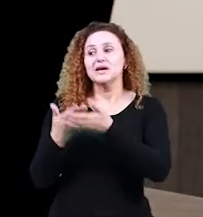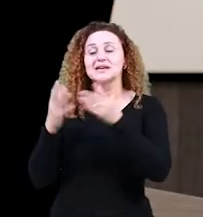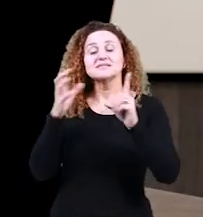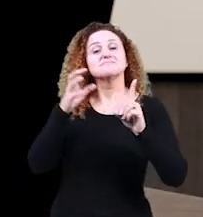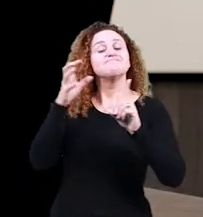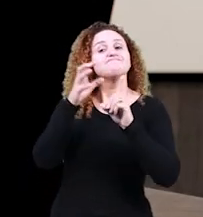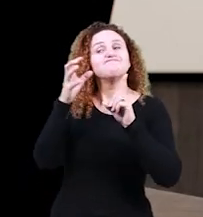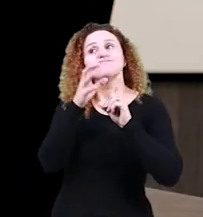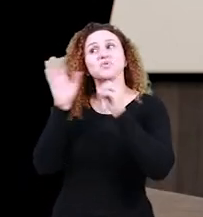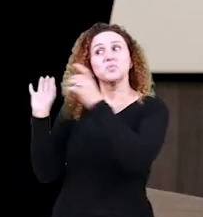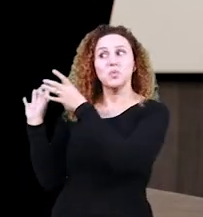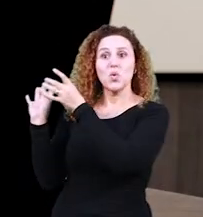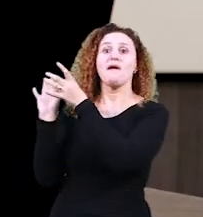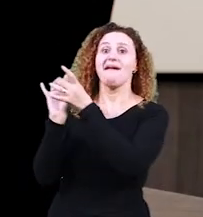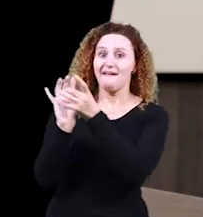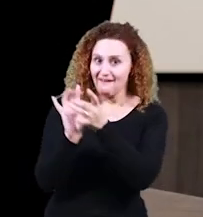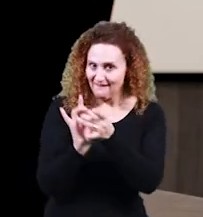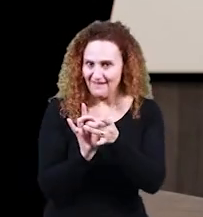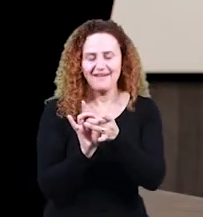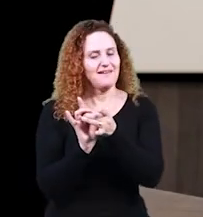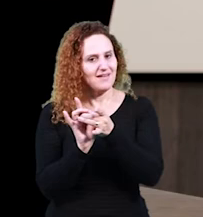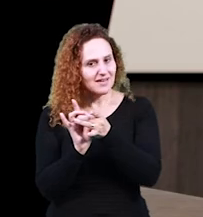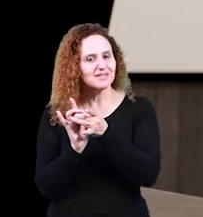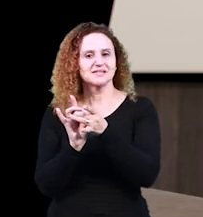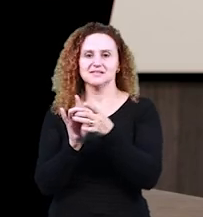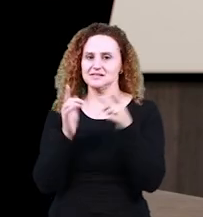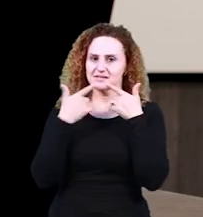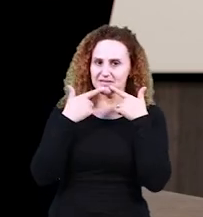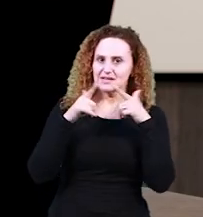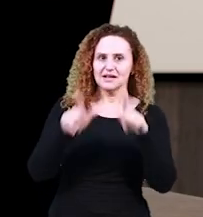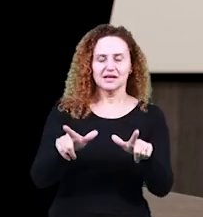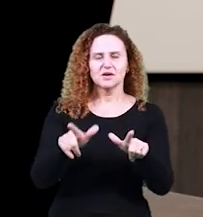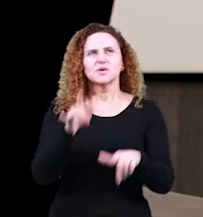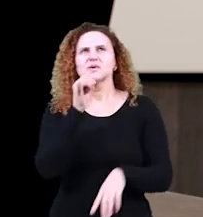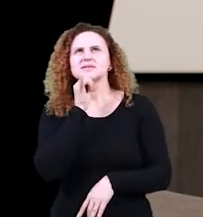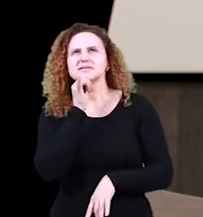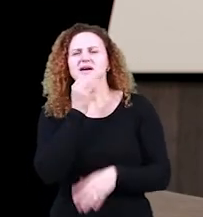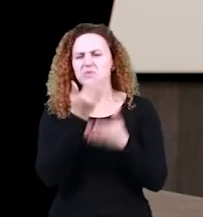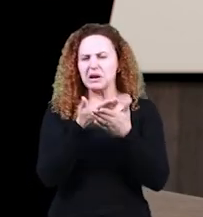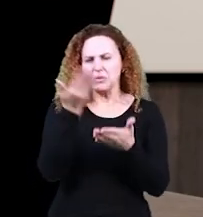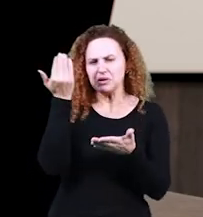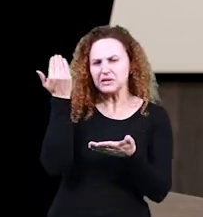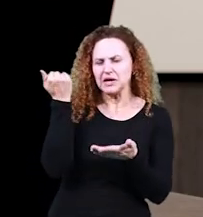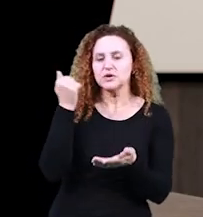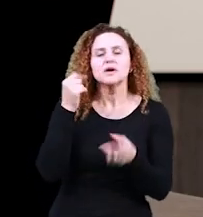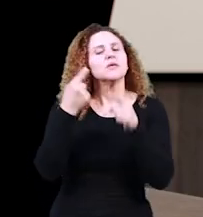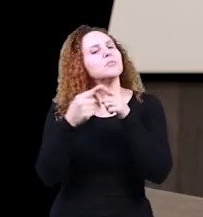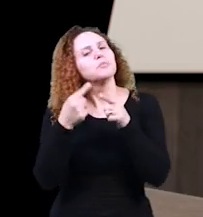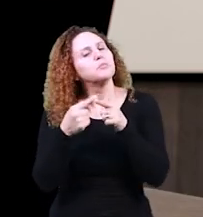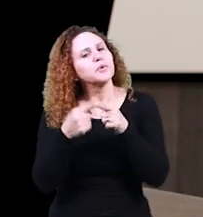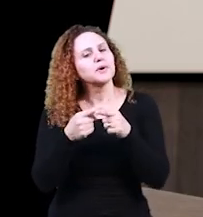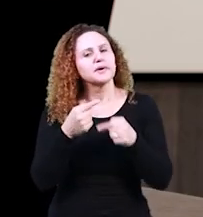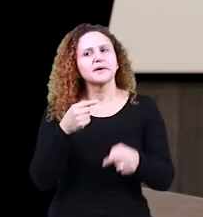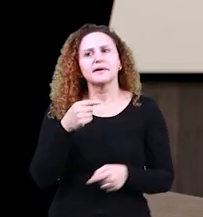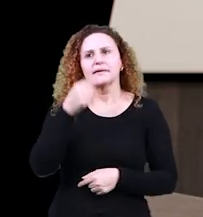dizem respeito a língua mais interferem nela Então exemplo que eu dei na outra aula por exemplo foi porque que o falante fala nós